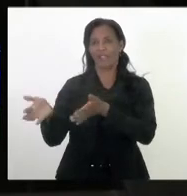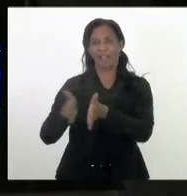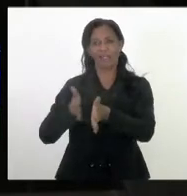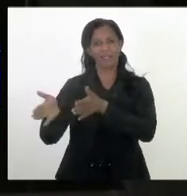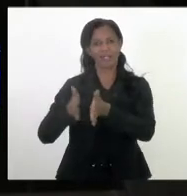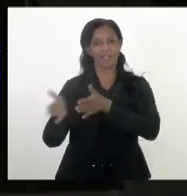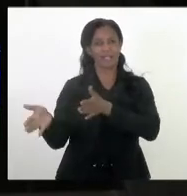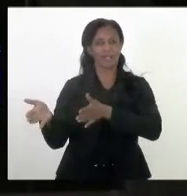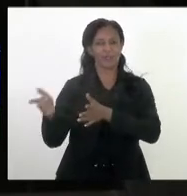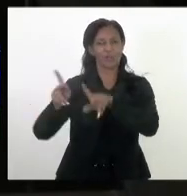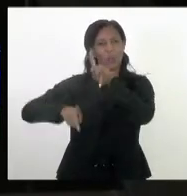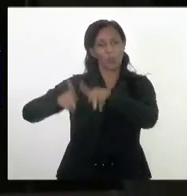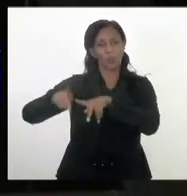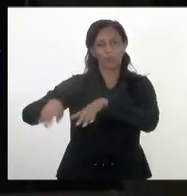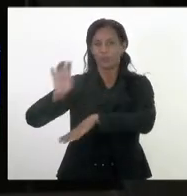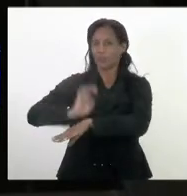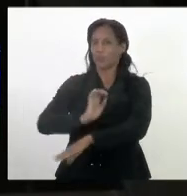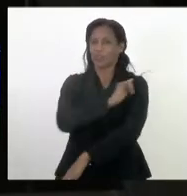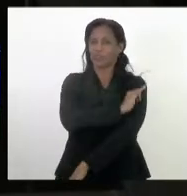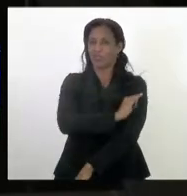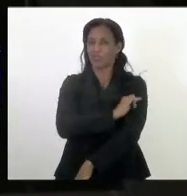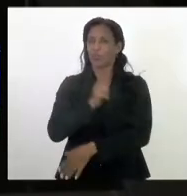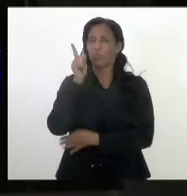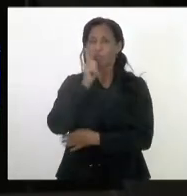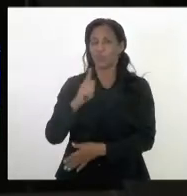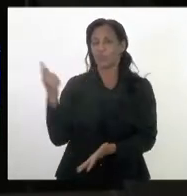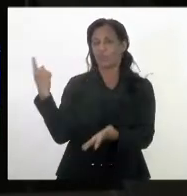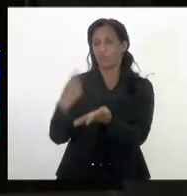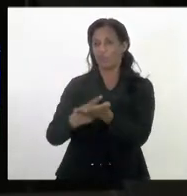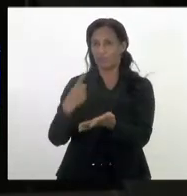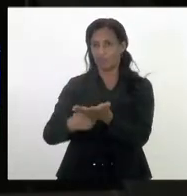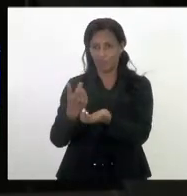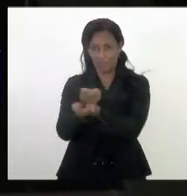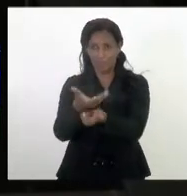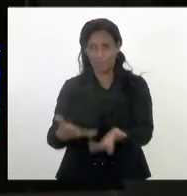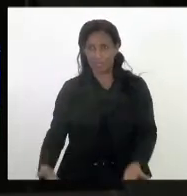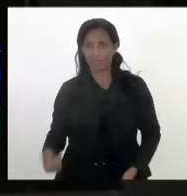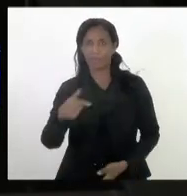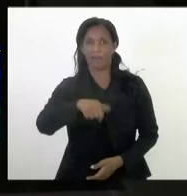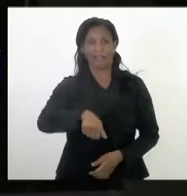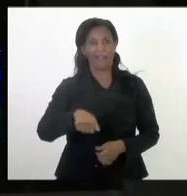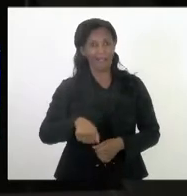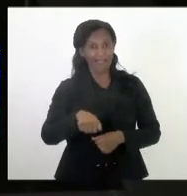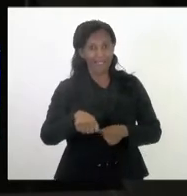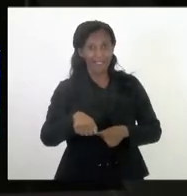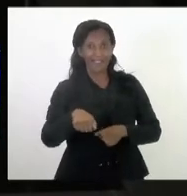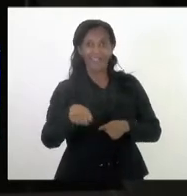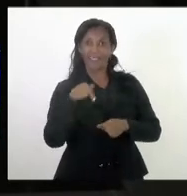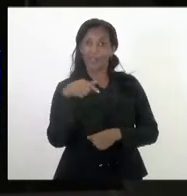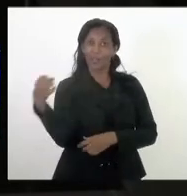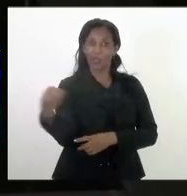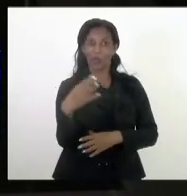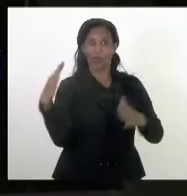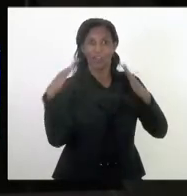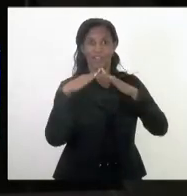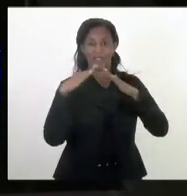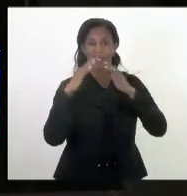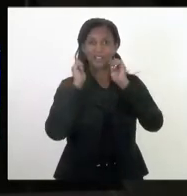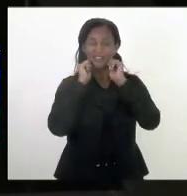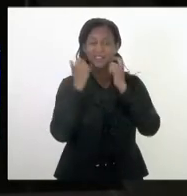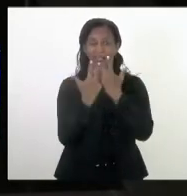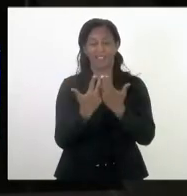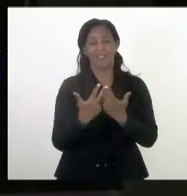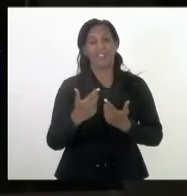população do Rio de Janeiro. Conseguimos, em um acordo celebrado aqui neste plenário, garantir o mínimo de